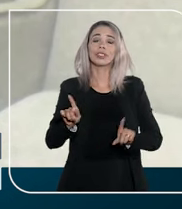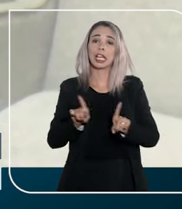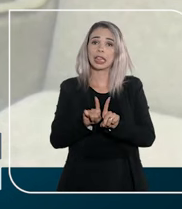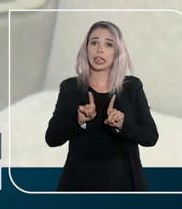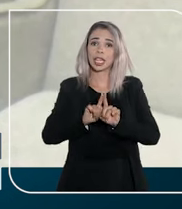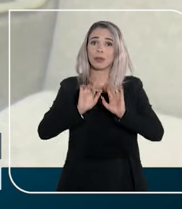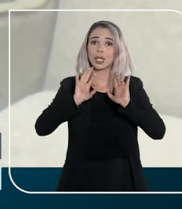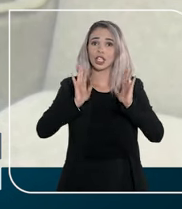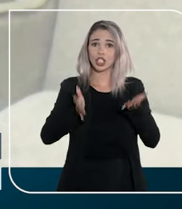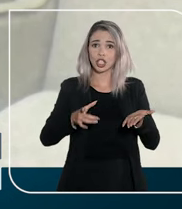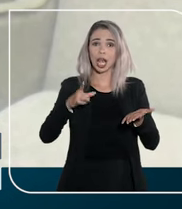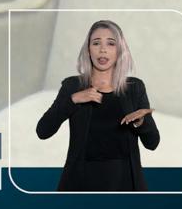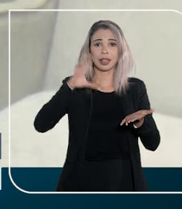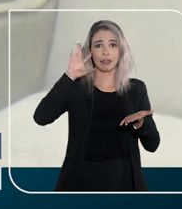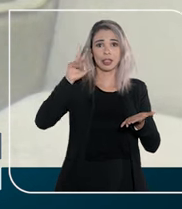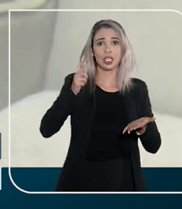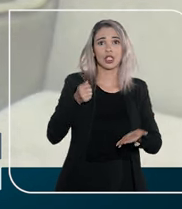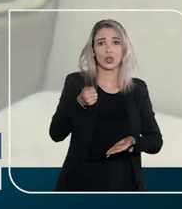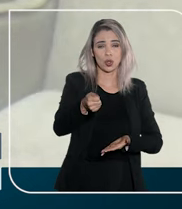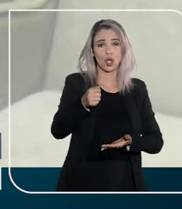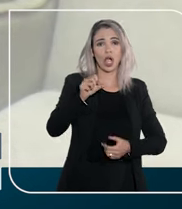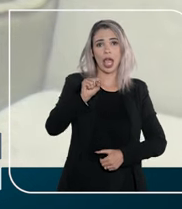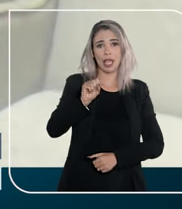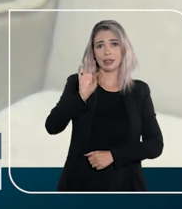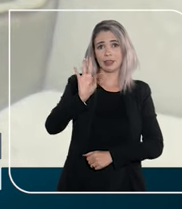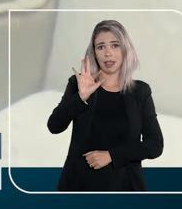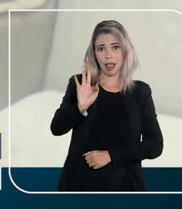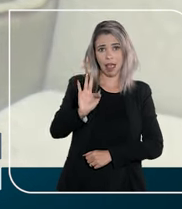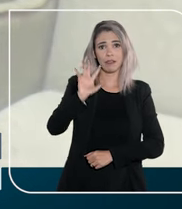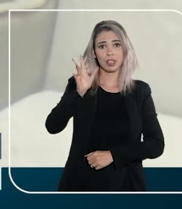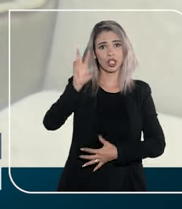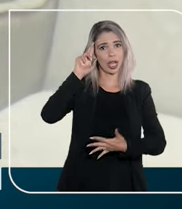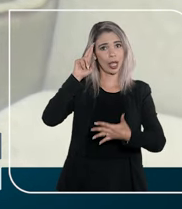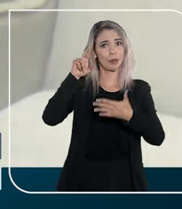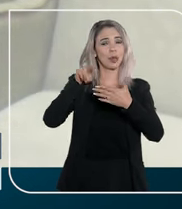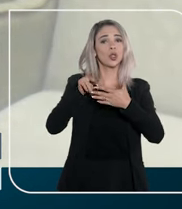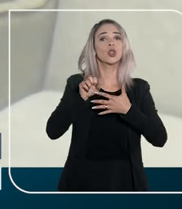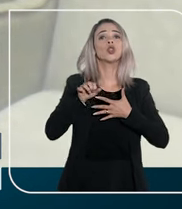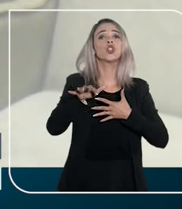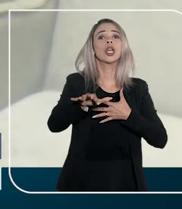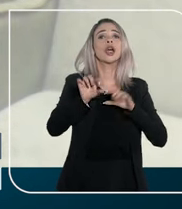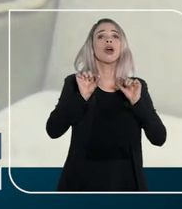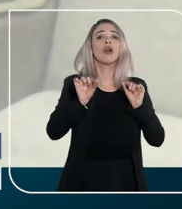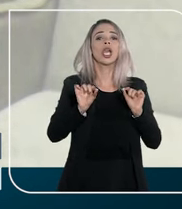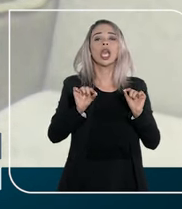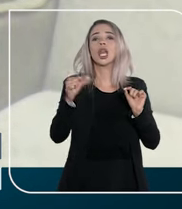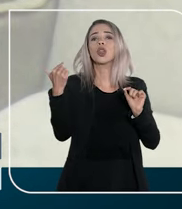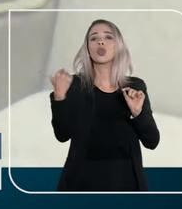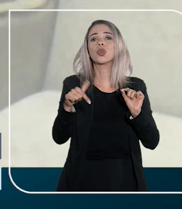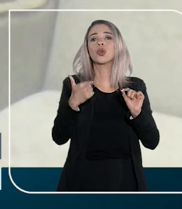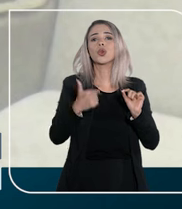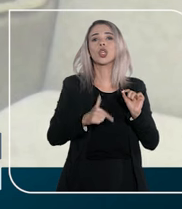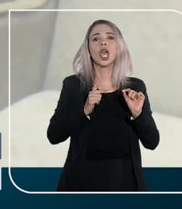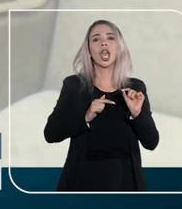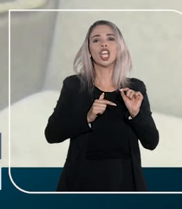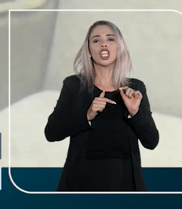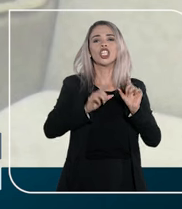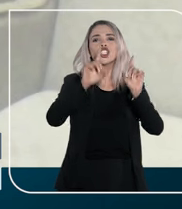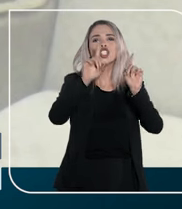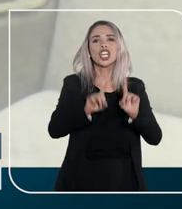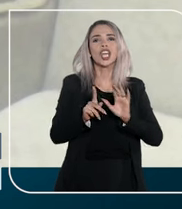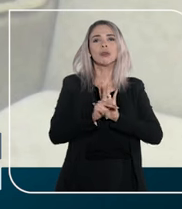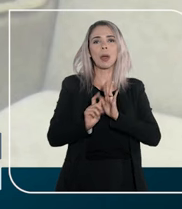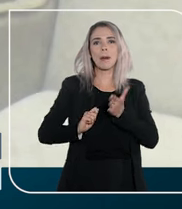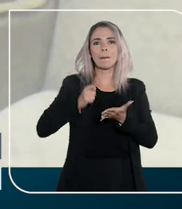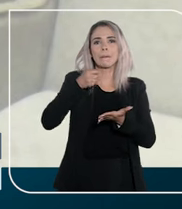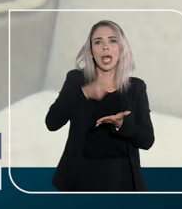do STF, inclusive em sede de repercussão geral, que determina que não há direito à indenização sob